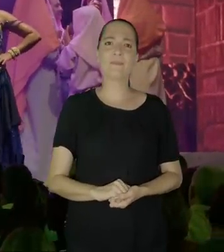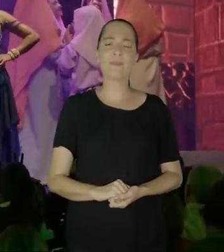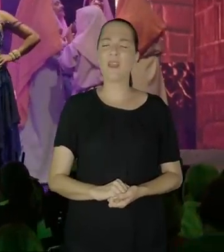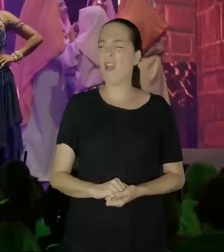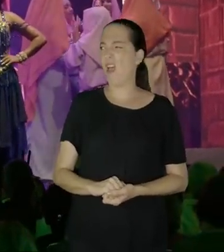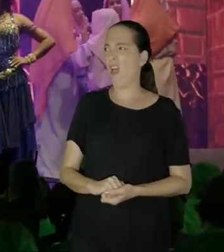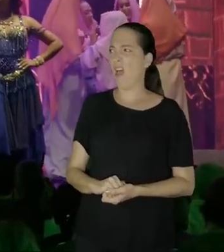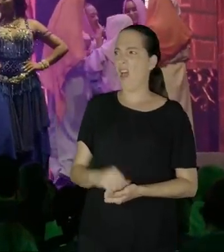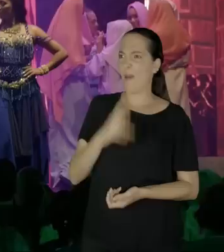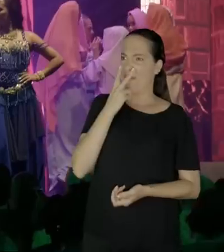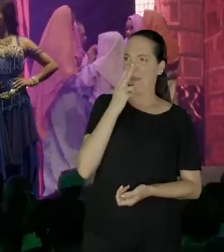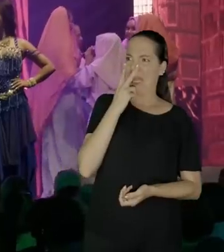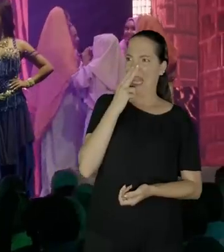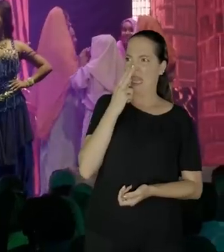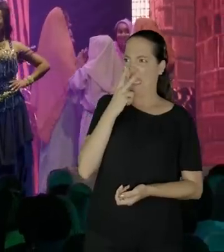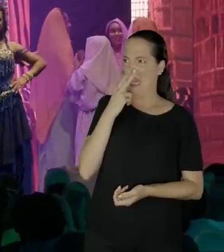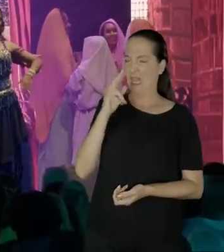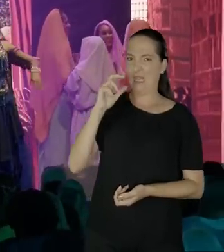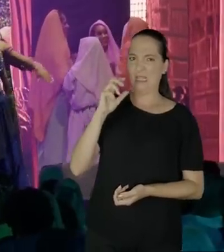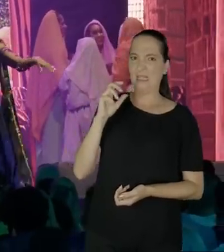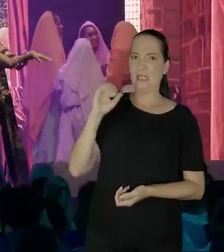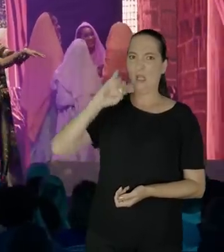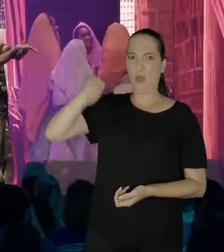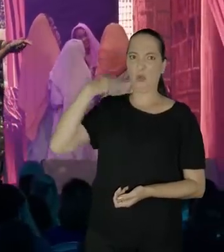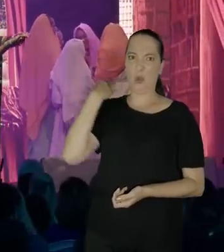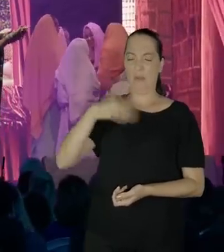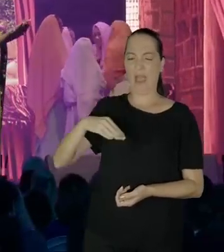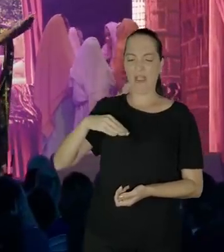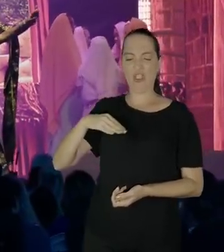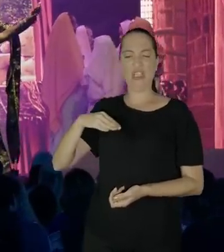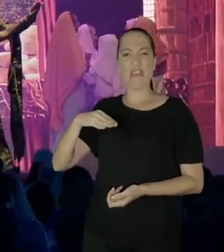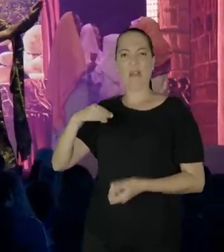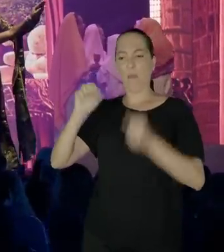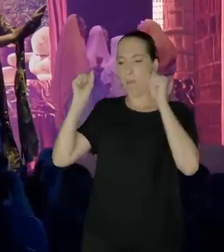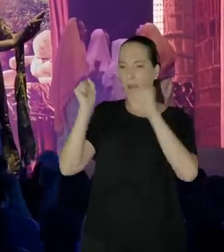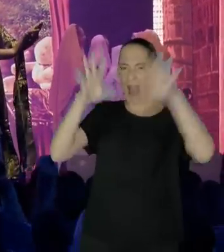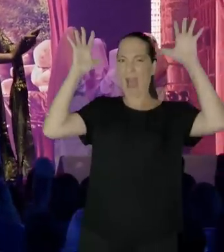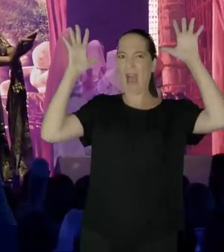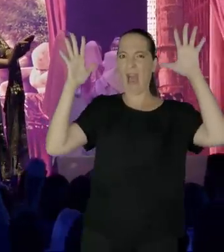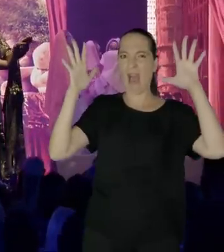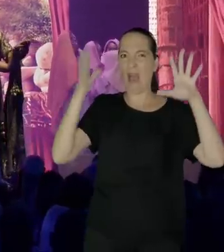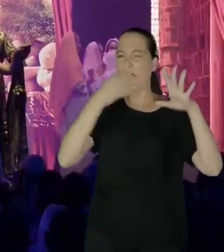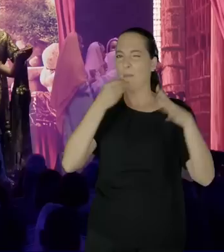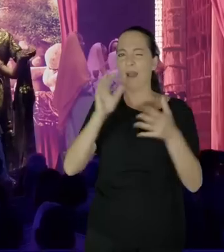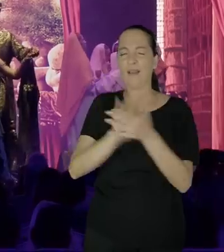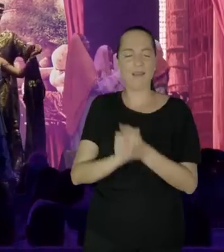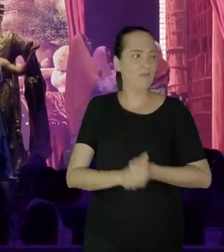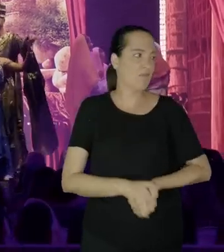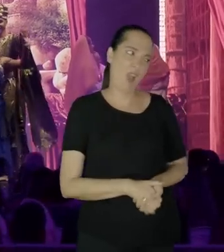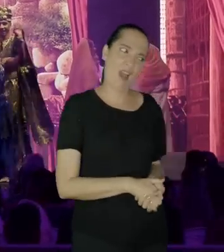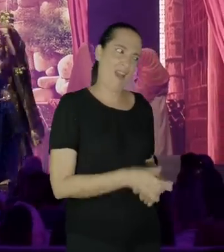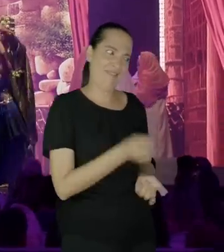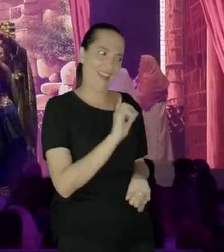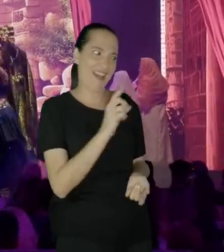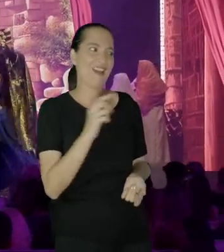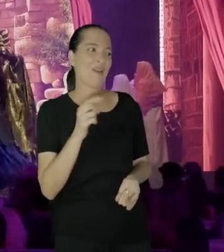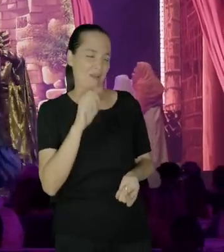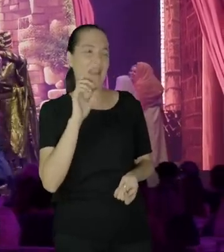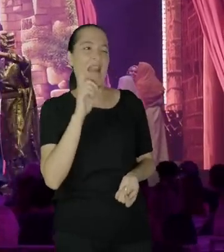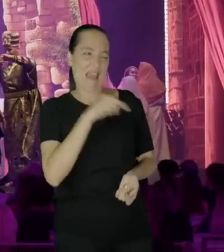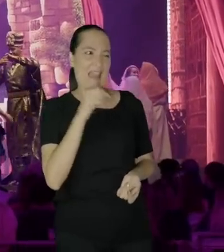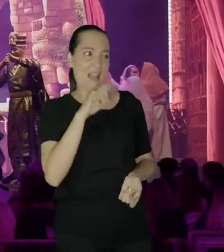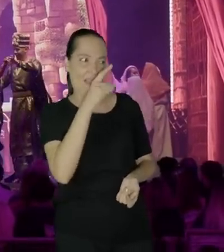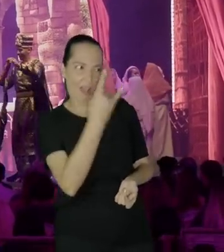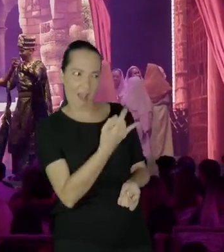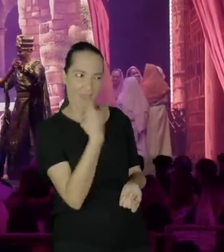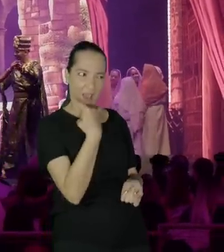Parece que esse profeta enfeitiçou meu marido. Não foi o profeta. Ele está sim enfeitiçado. Mas é